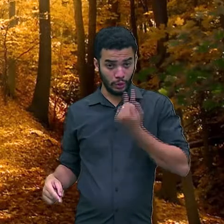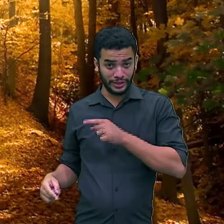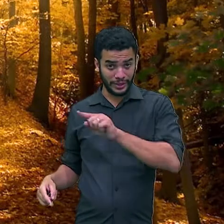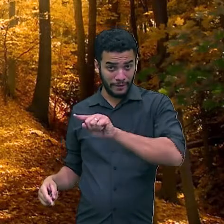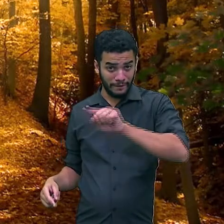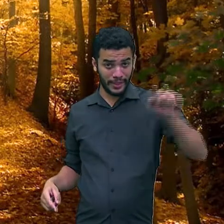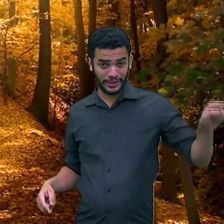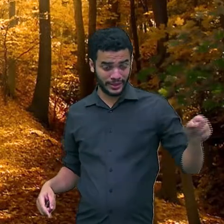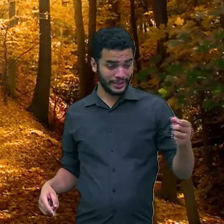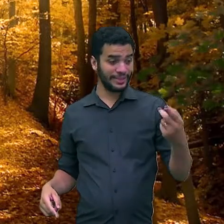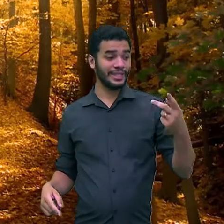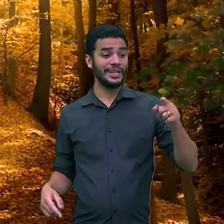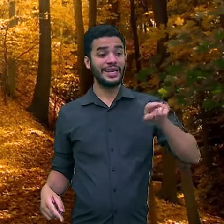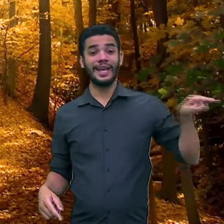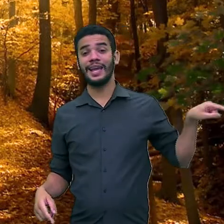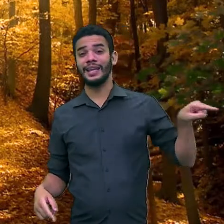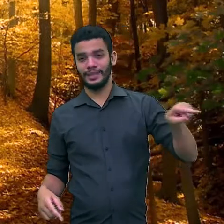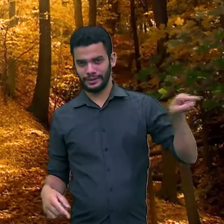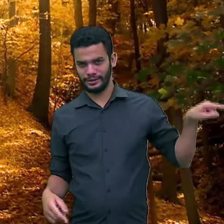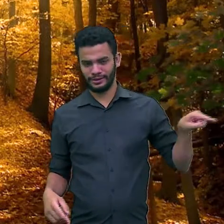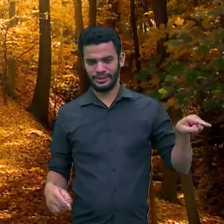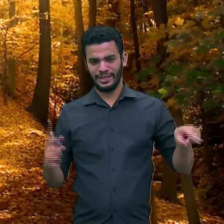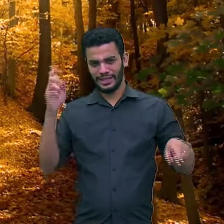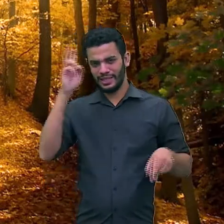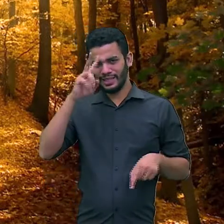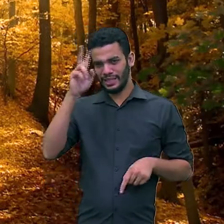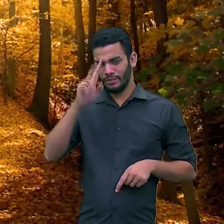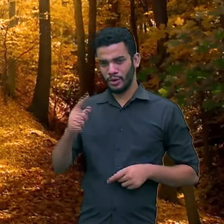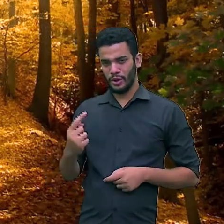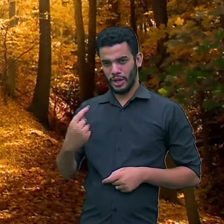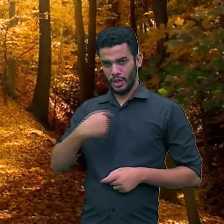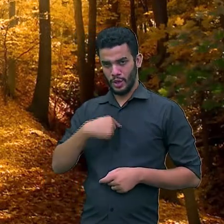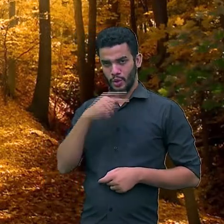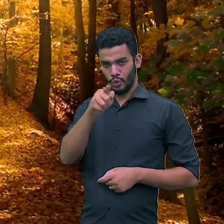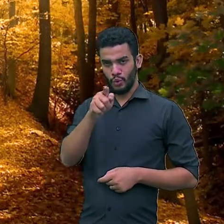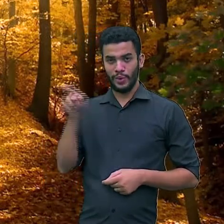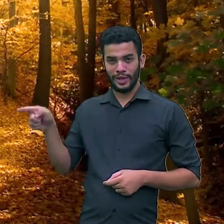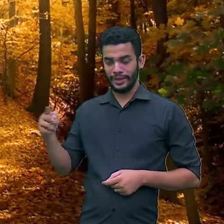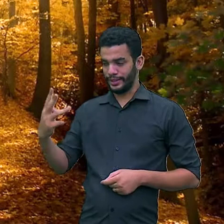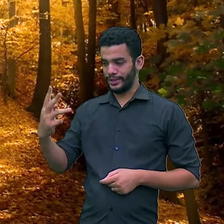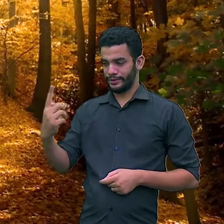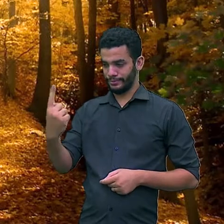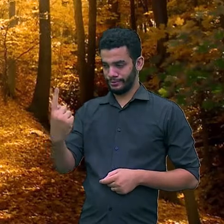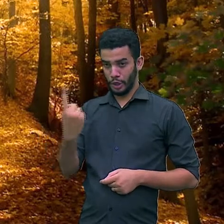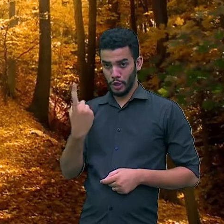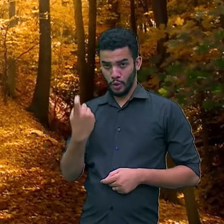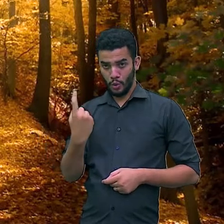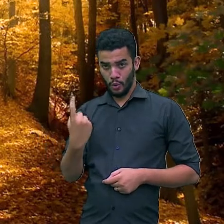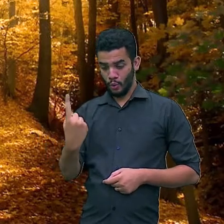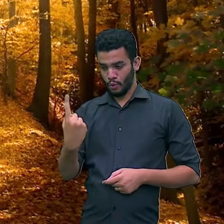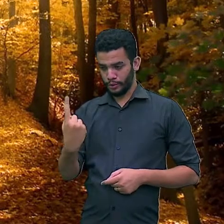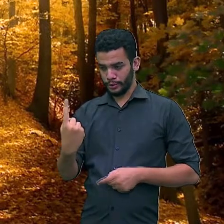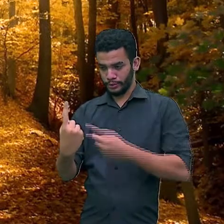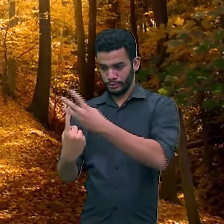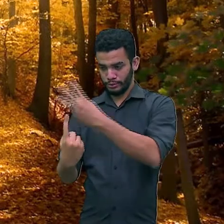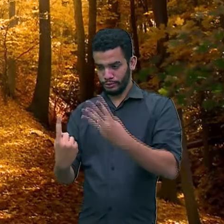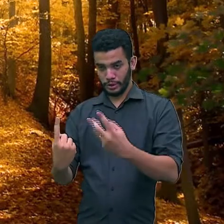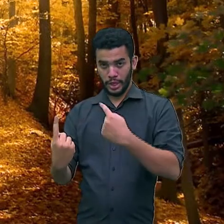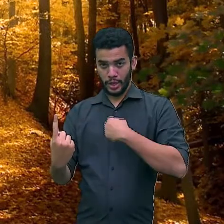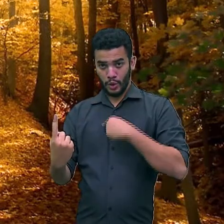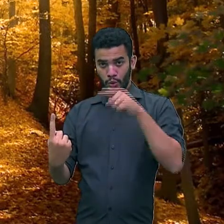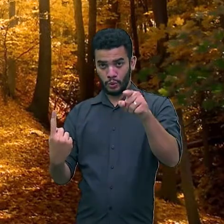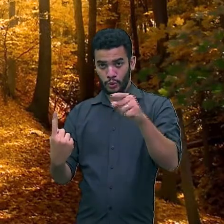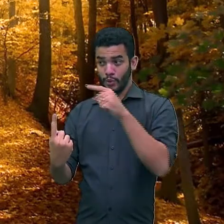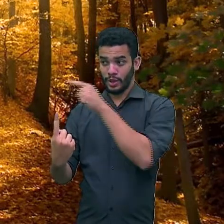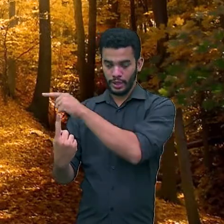vós, eles ou elas. Eu tenho a primeira pessoa do singular, eu, e a primeira pessoa do plural,